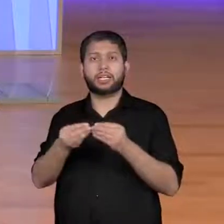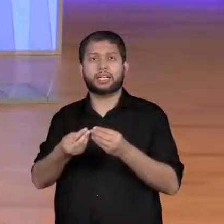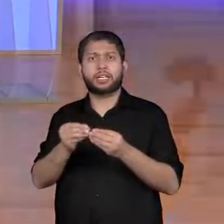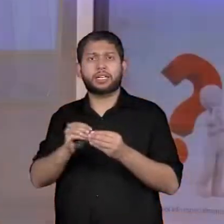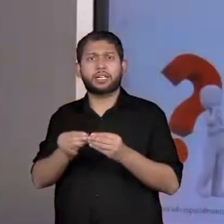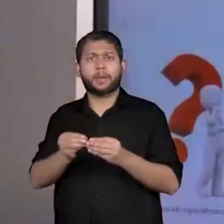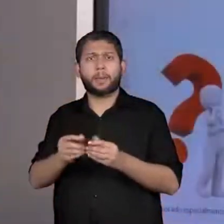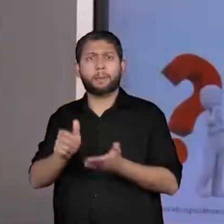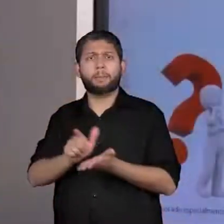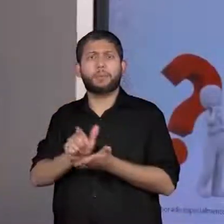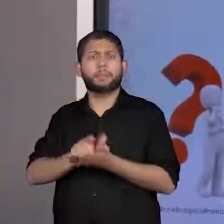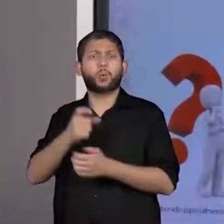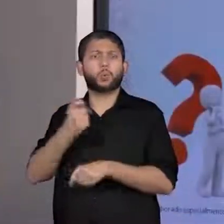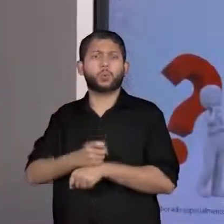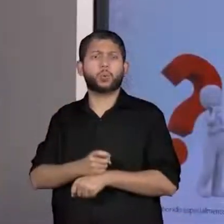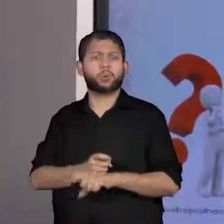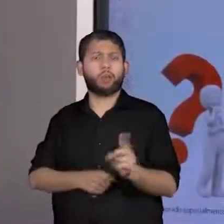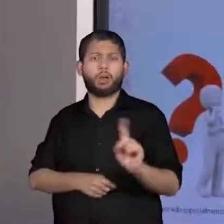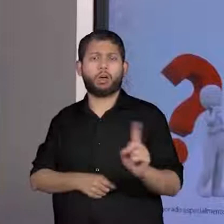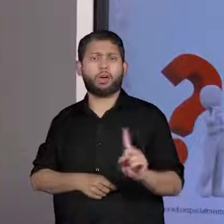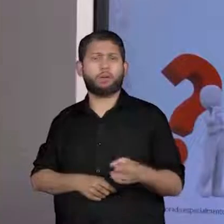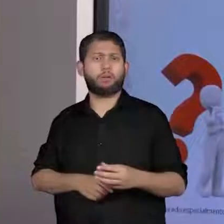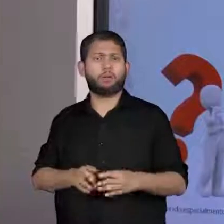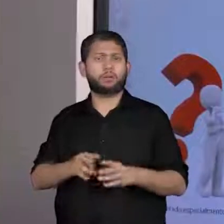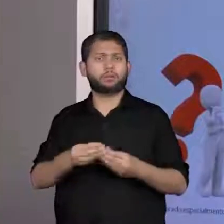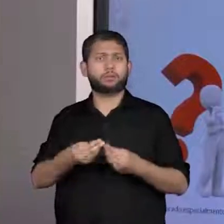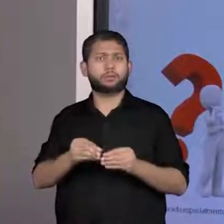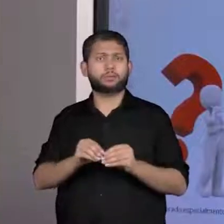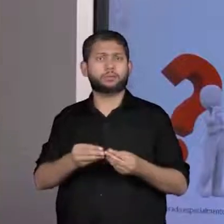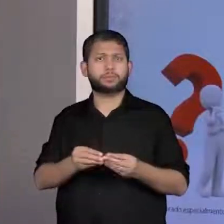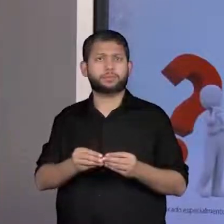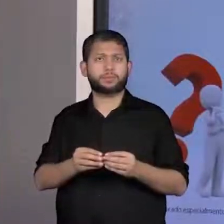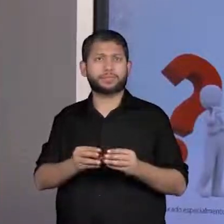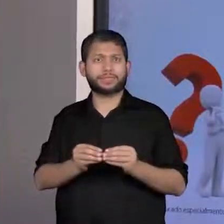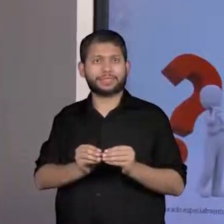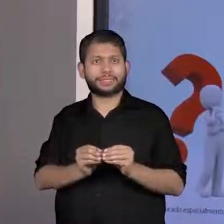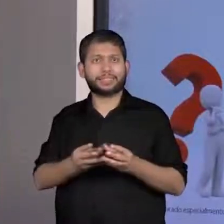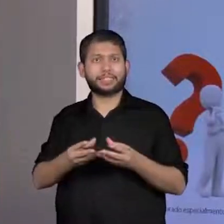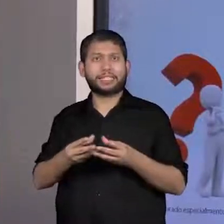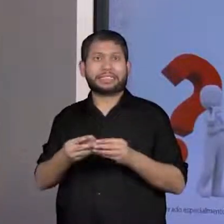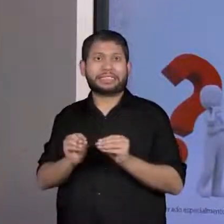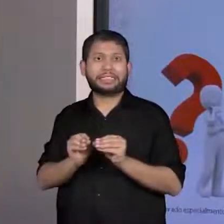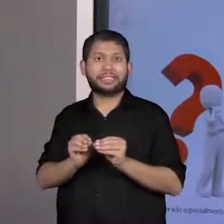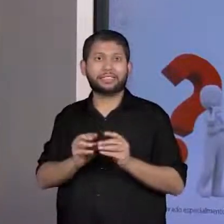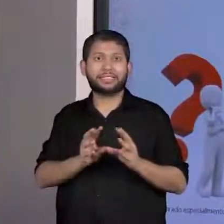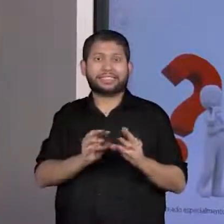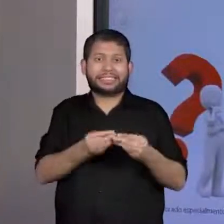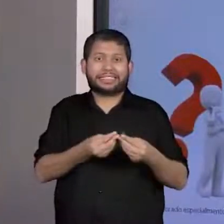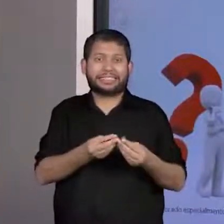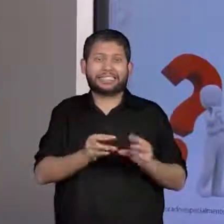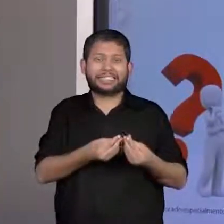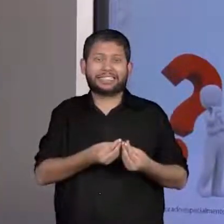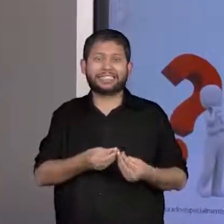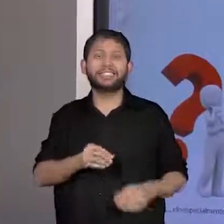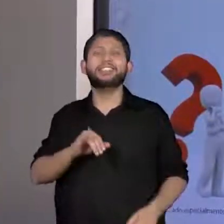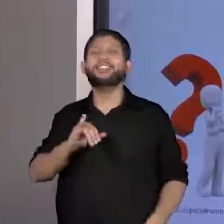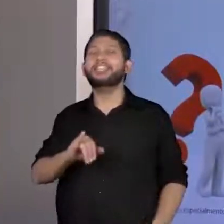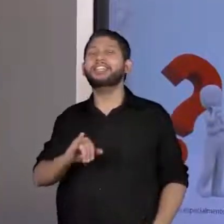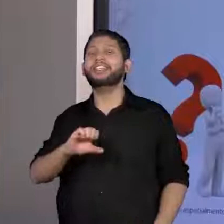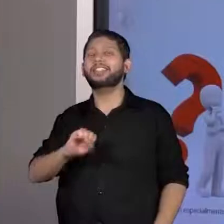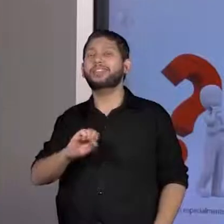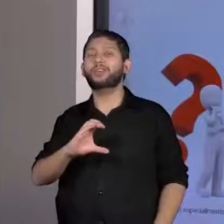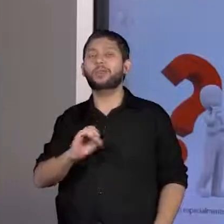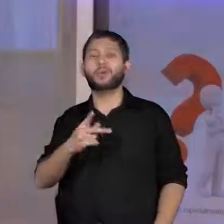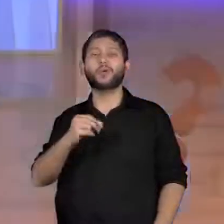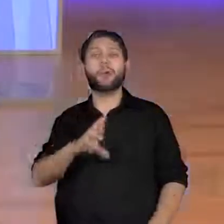Papelão? Não é papelão, Pro. Ah, ele não tá crocante. Está crocante. Isopor, não. Isopor!